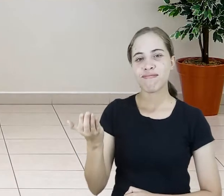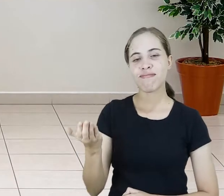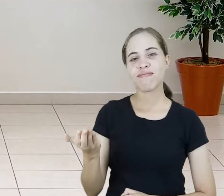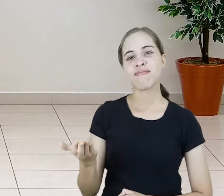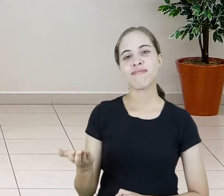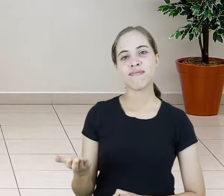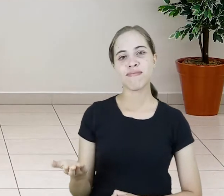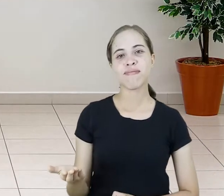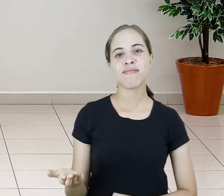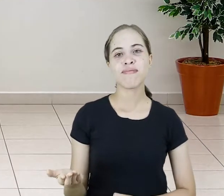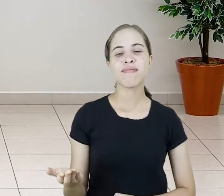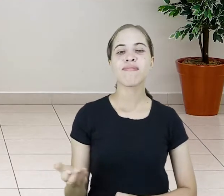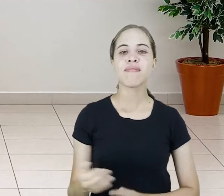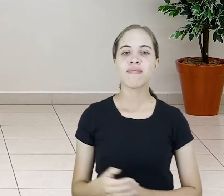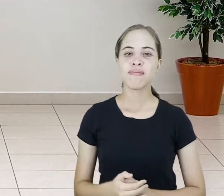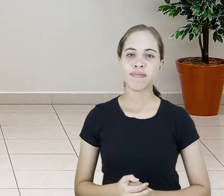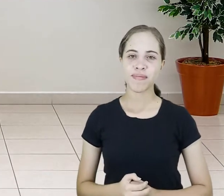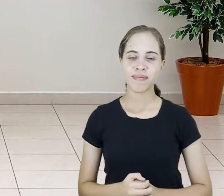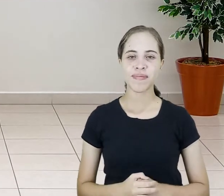Salvador,